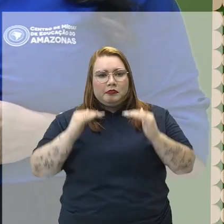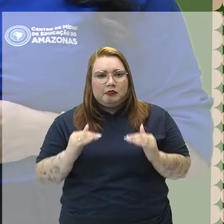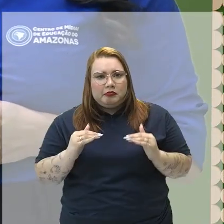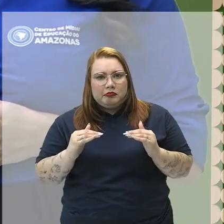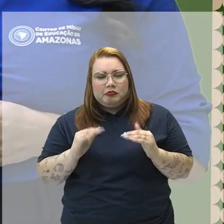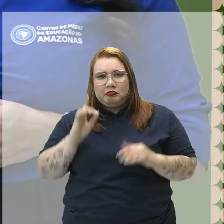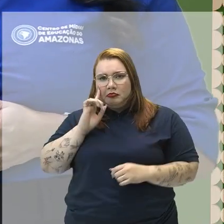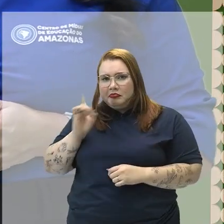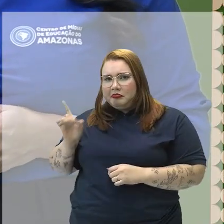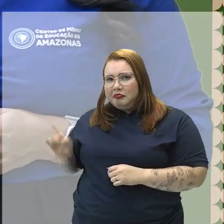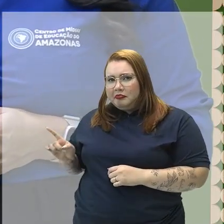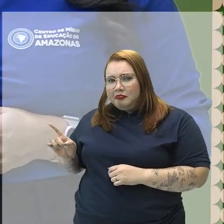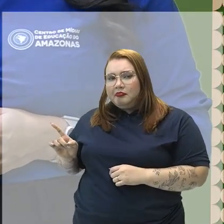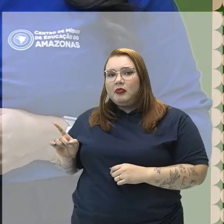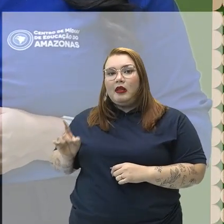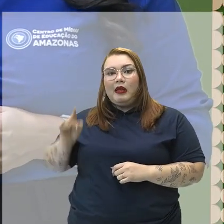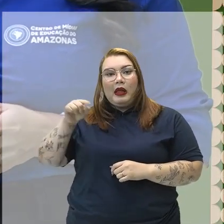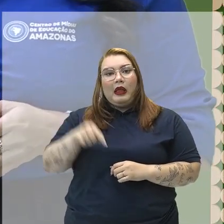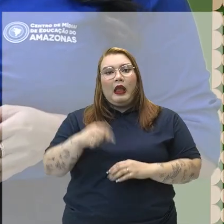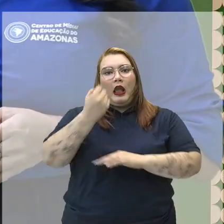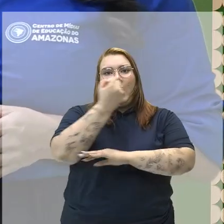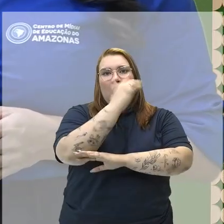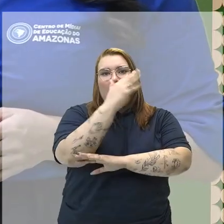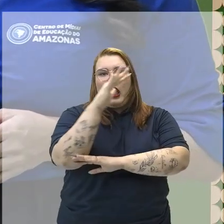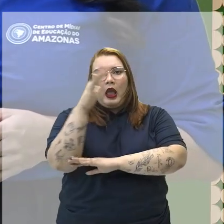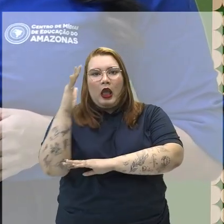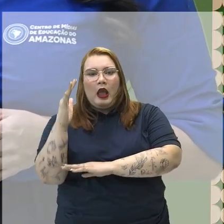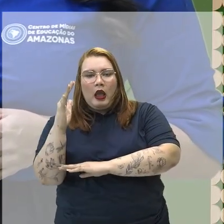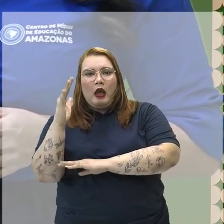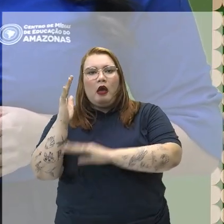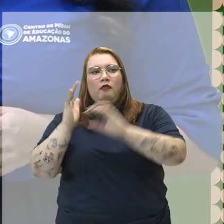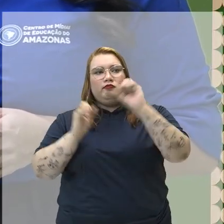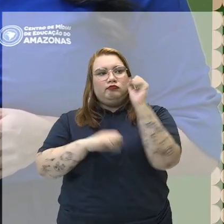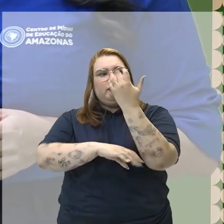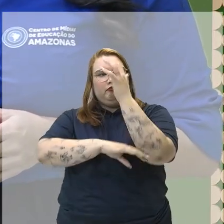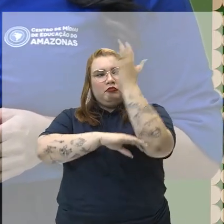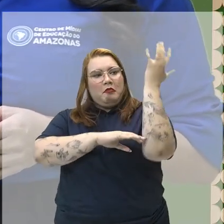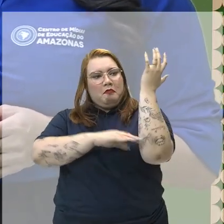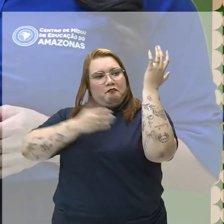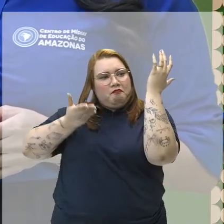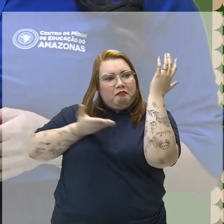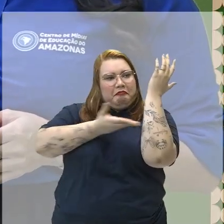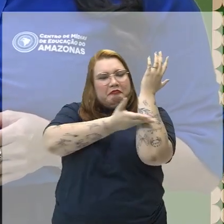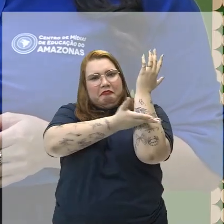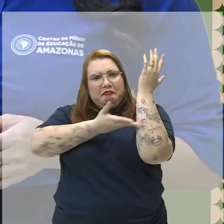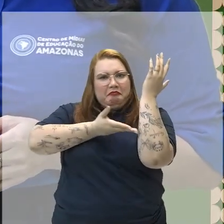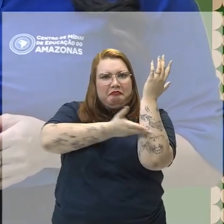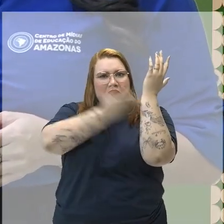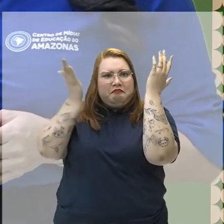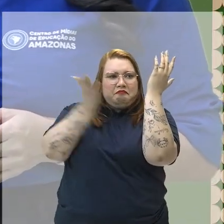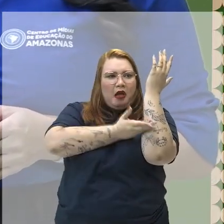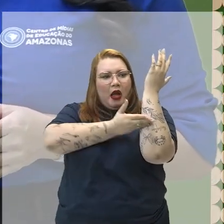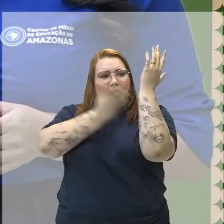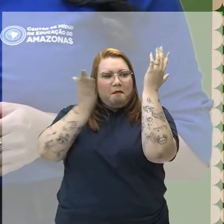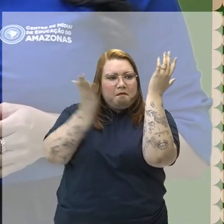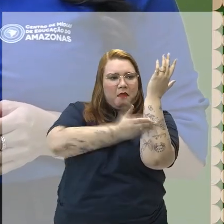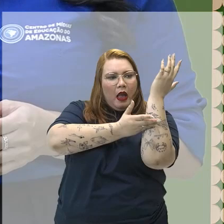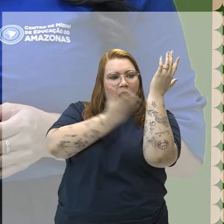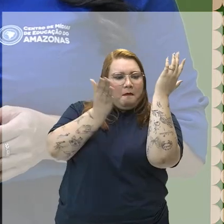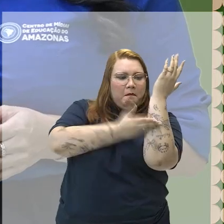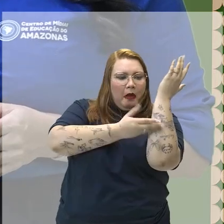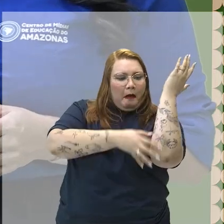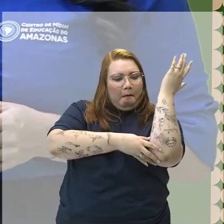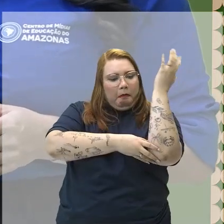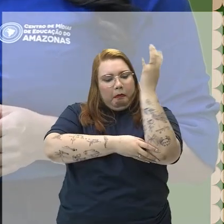A representação de um desmatamento, né? Olha só, a pessoa está ali com uma serra, está cortando ali aquela